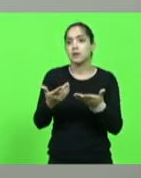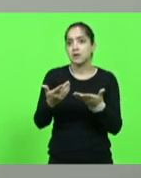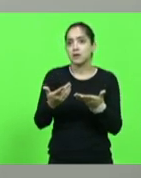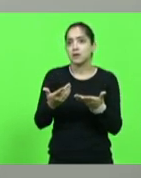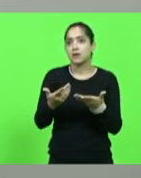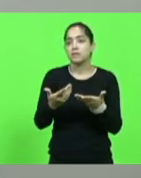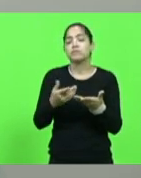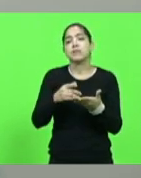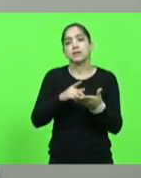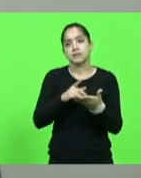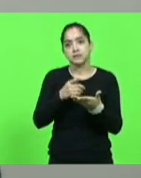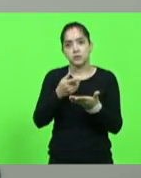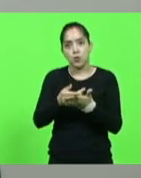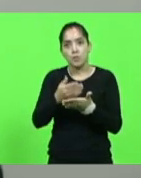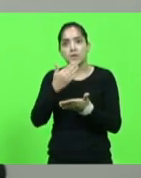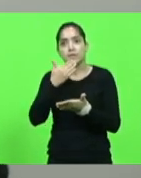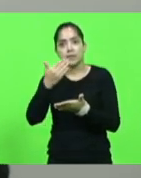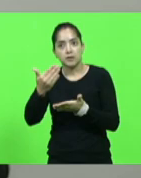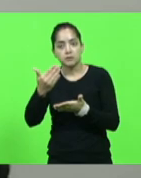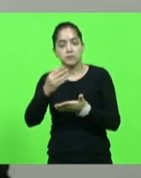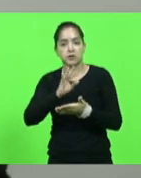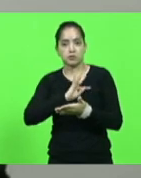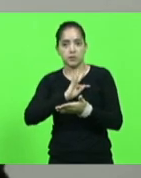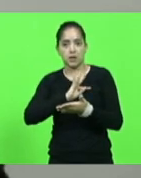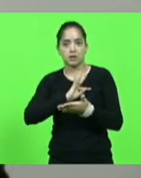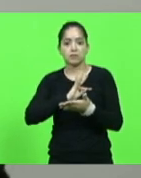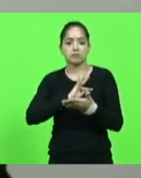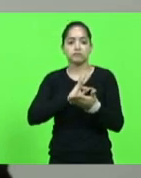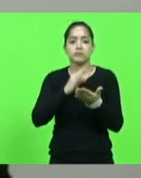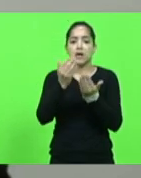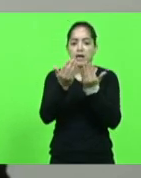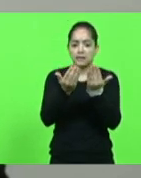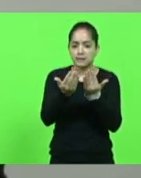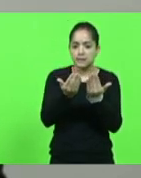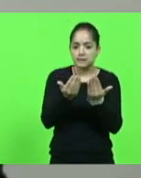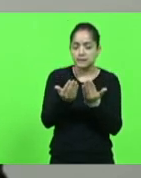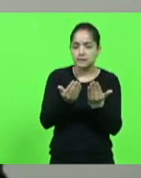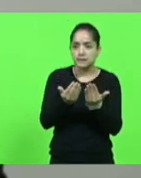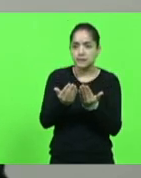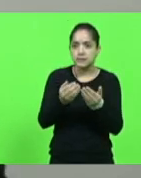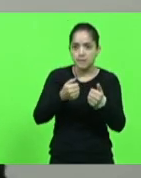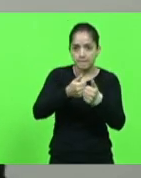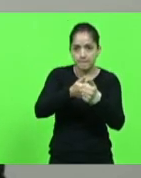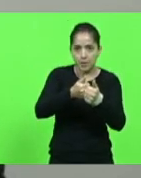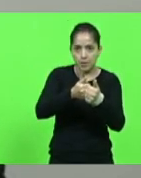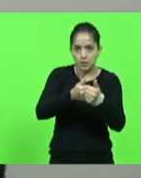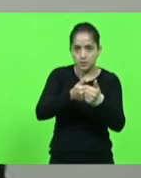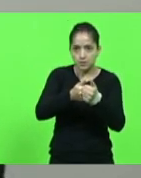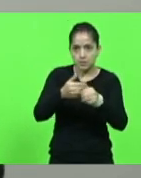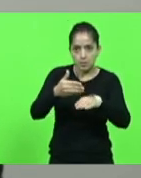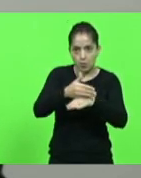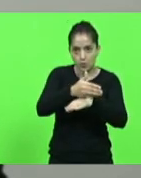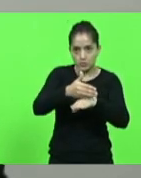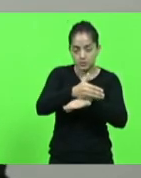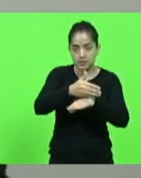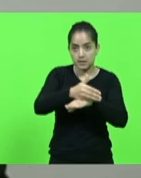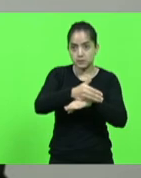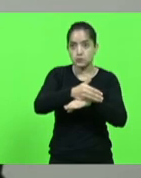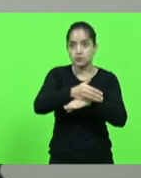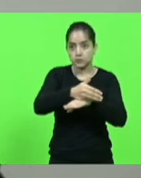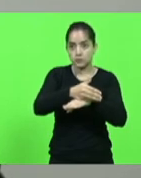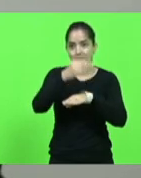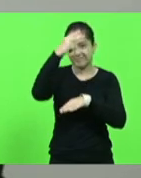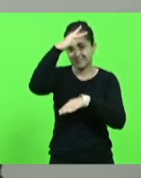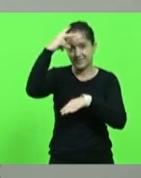do técnico, que analise para outra faixa elevada próxima ao acesso, da